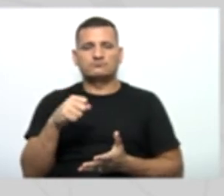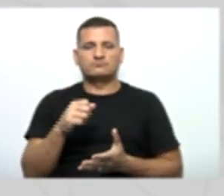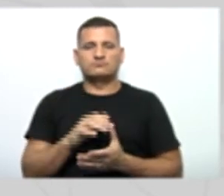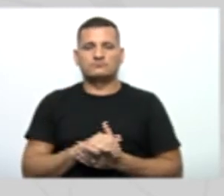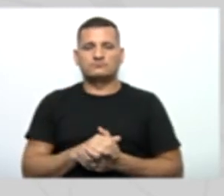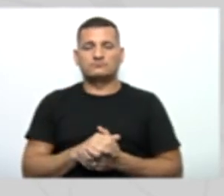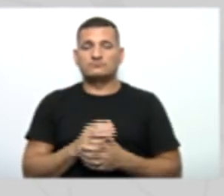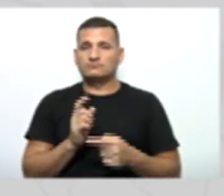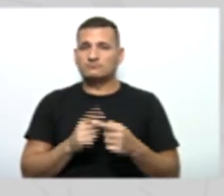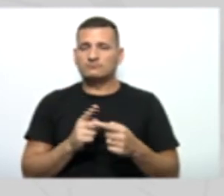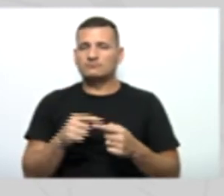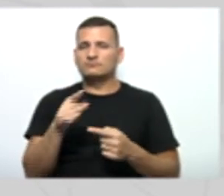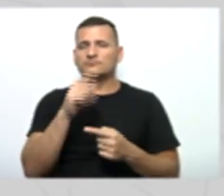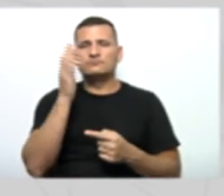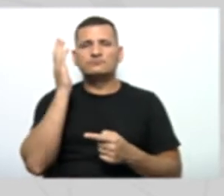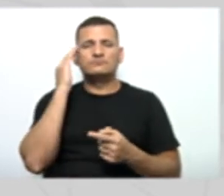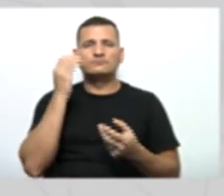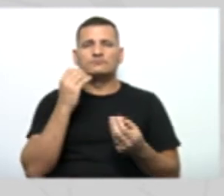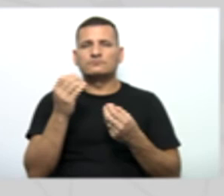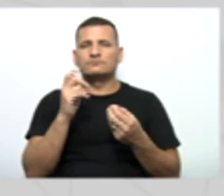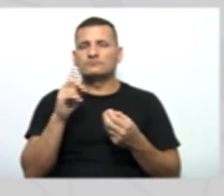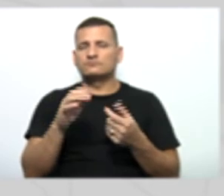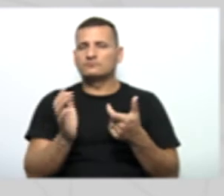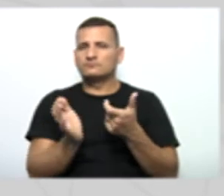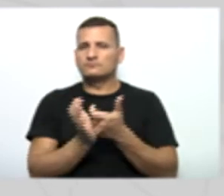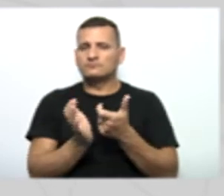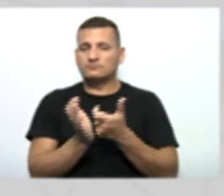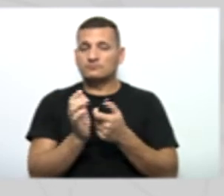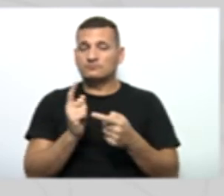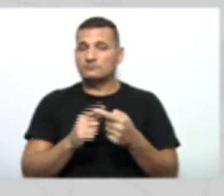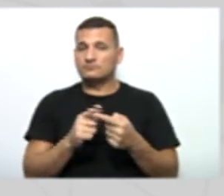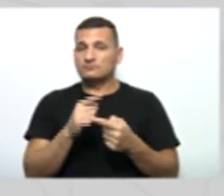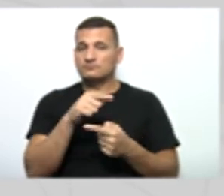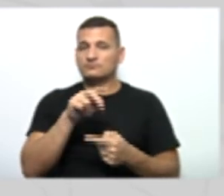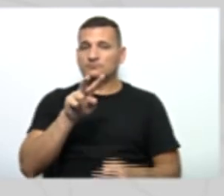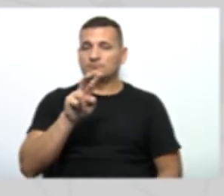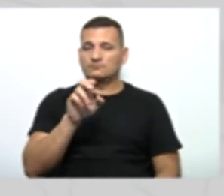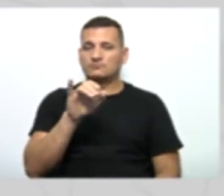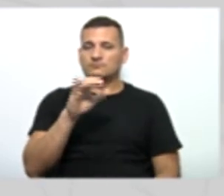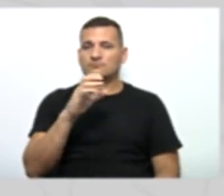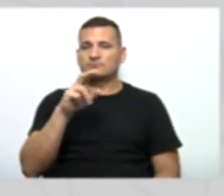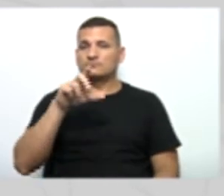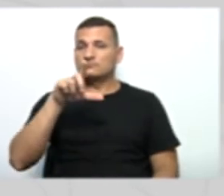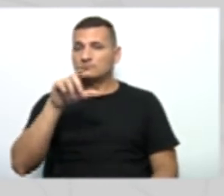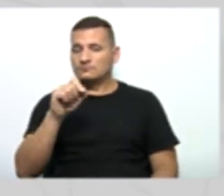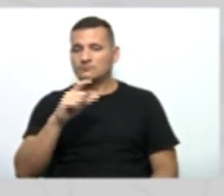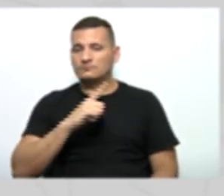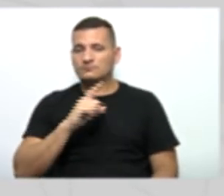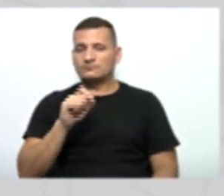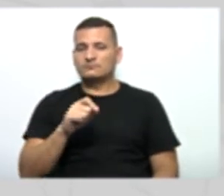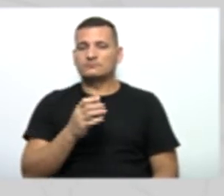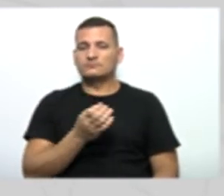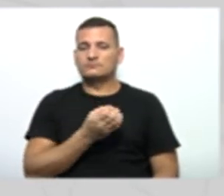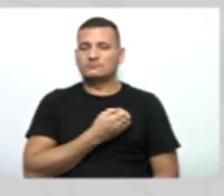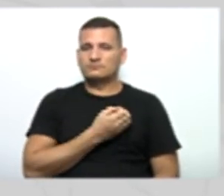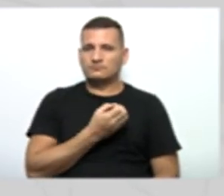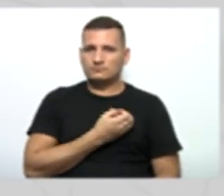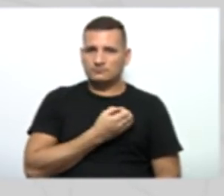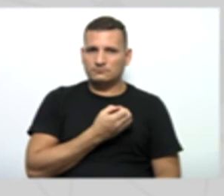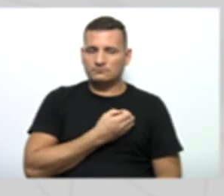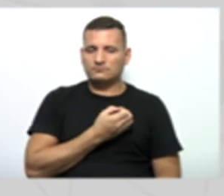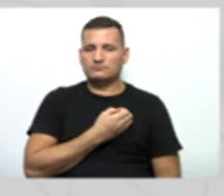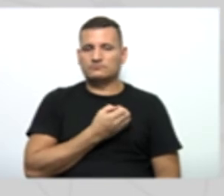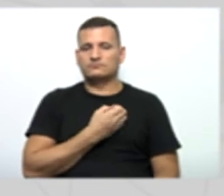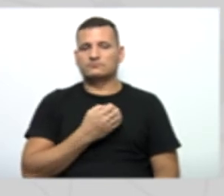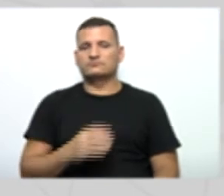Como você sabe que ela é uma classe? Ó? Porque esse veículo, ele tem o quê? Ó? Número do